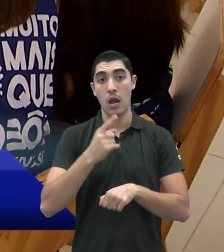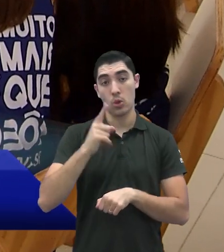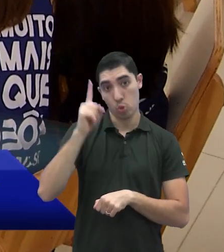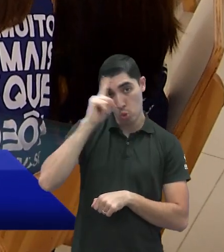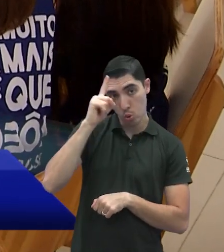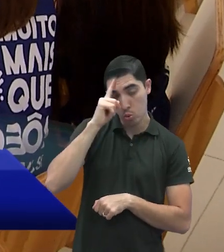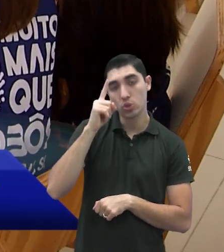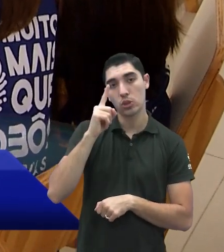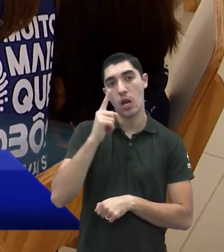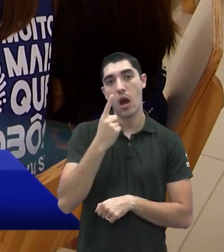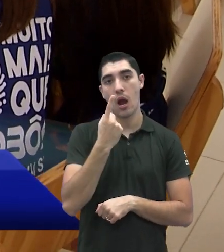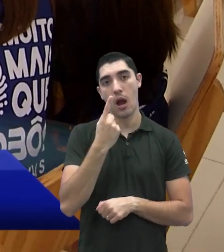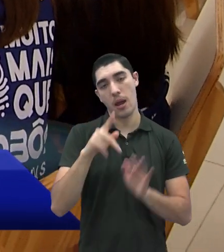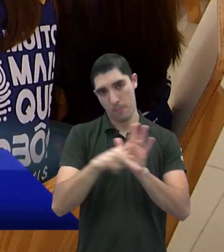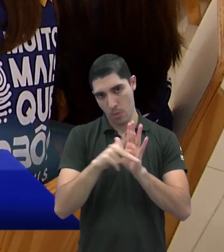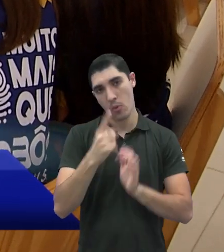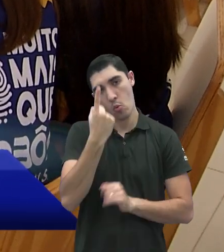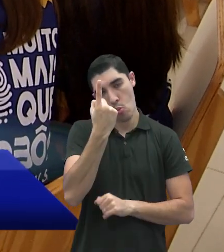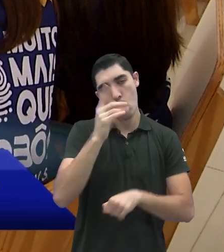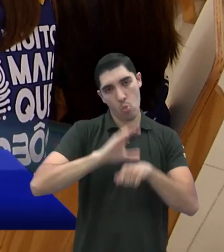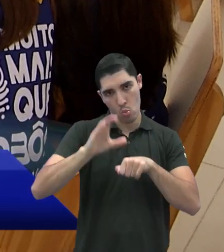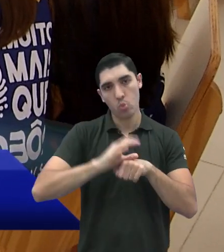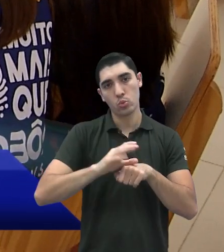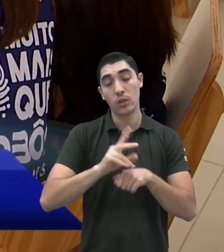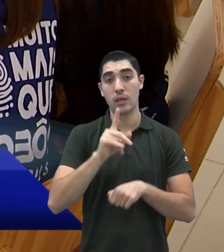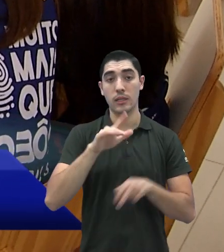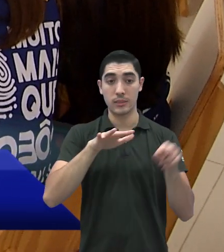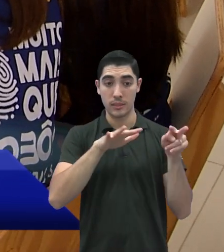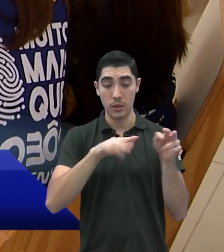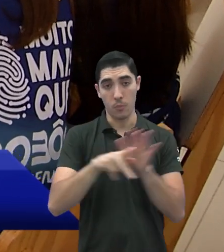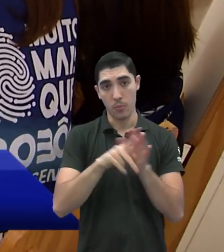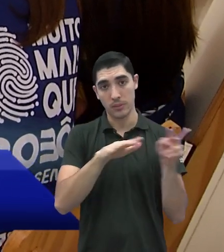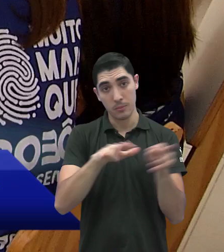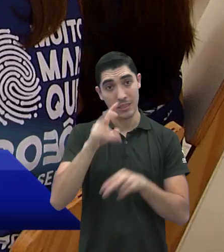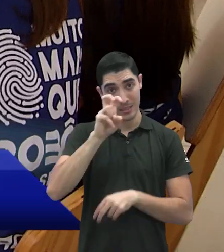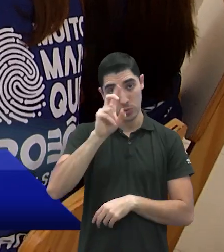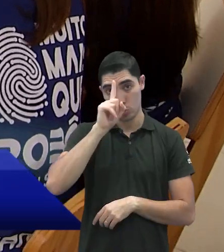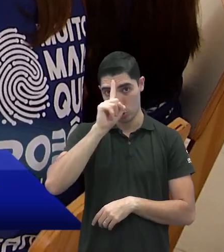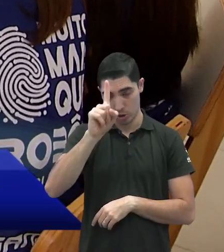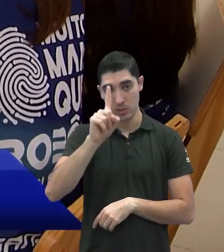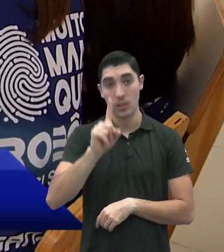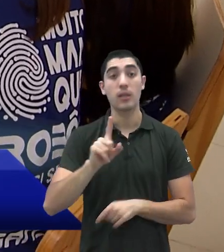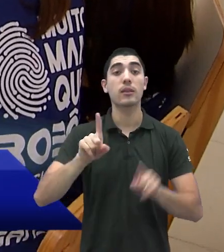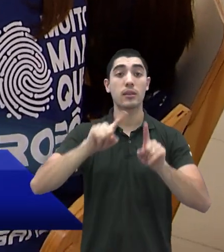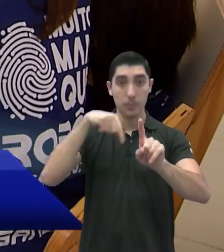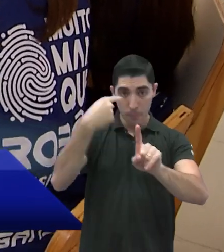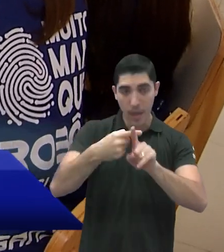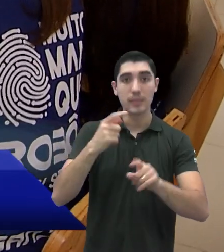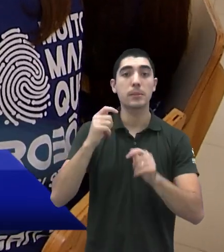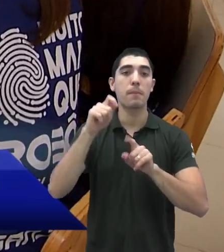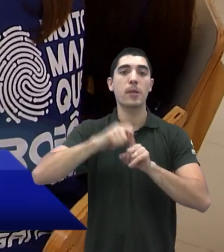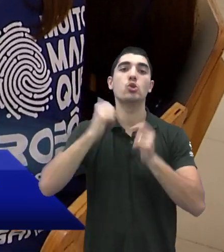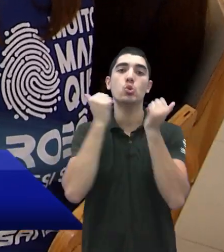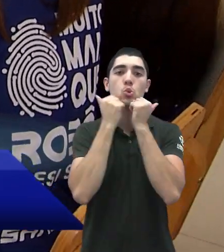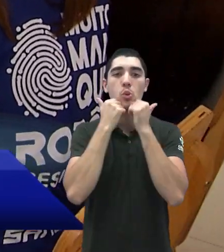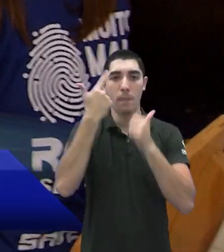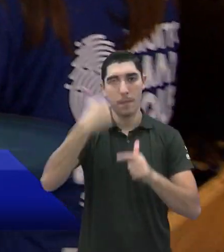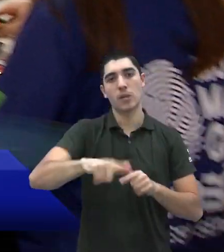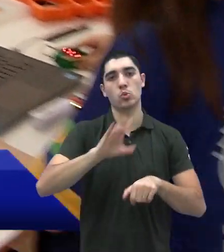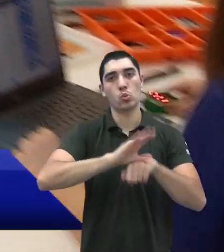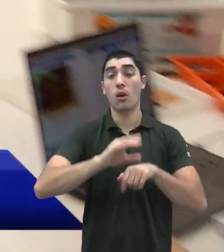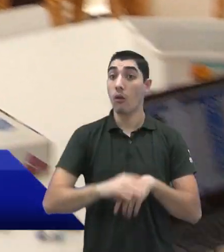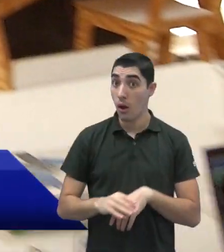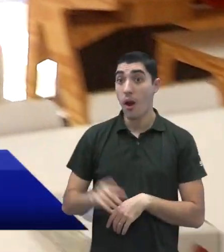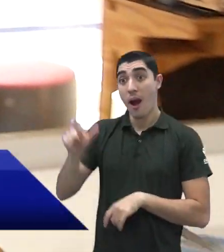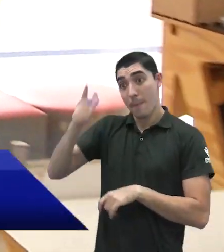nesse curso vai ser uma aula por dia, então são 5 aulas na semana, e é um intensivo de 15 dias de aula em julho, né? Então, legal,